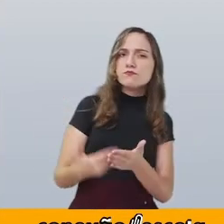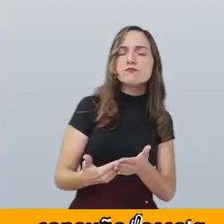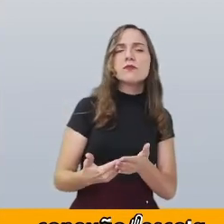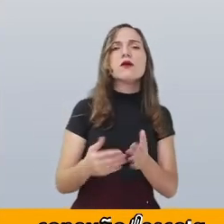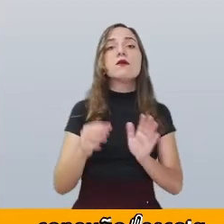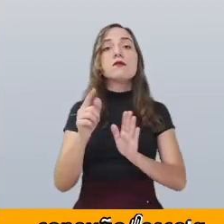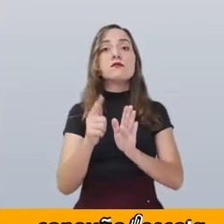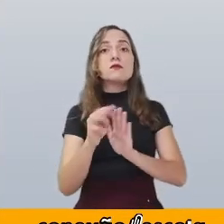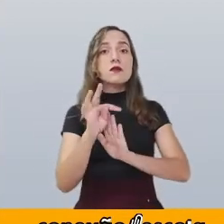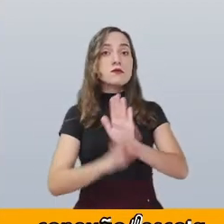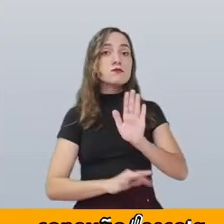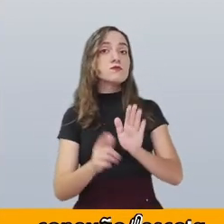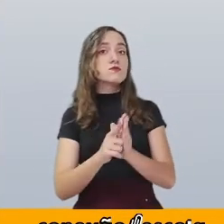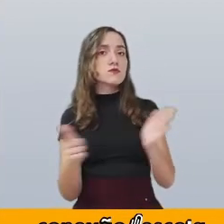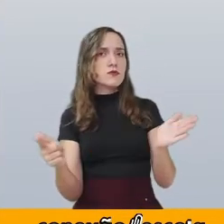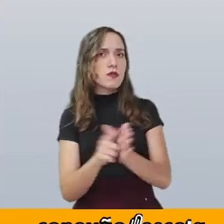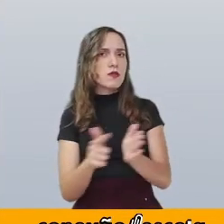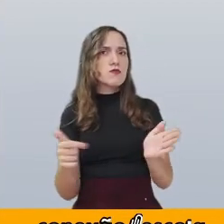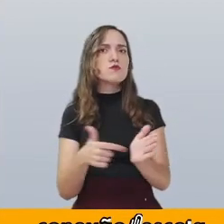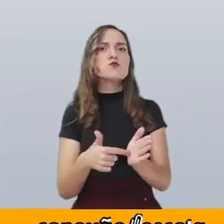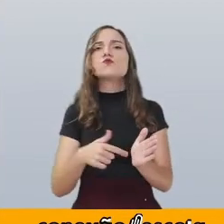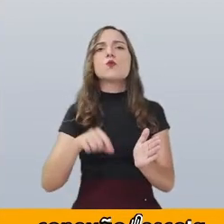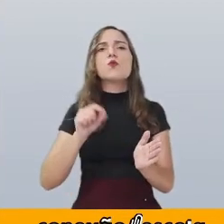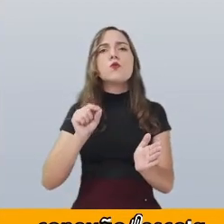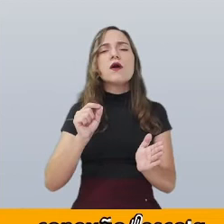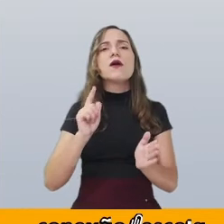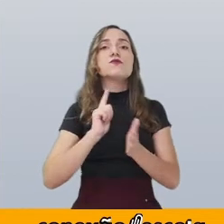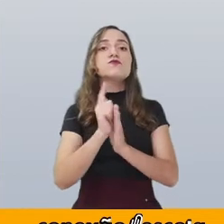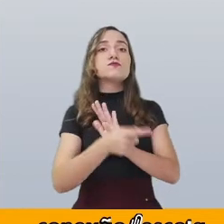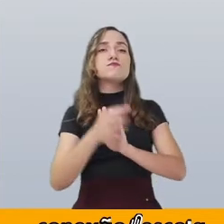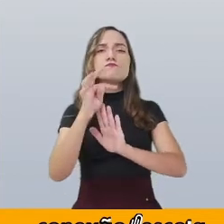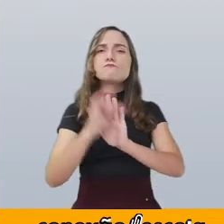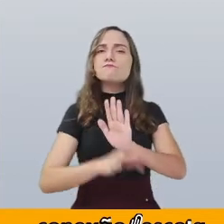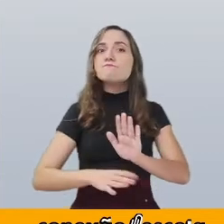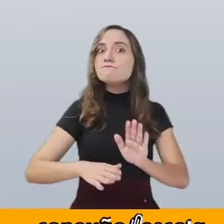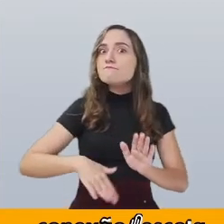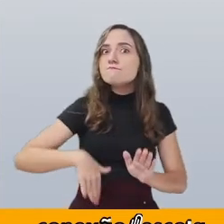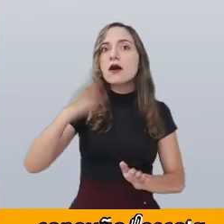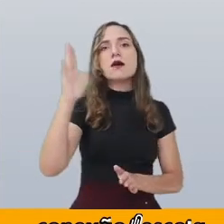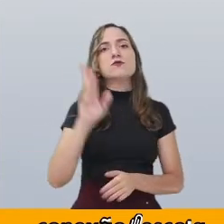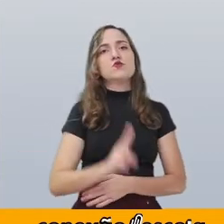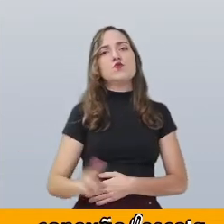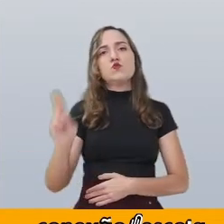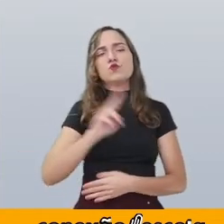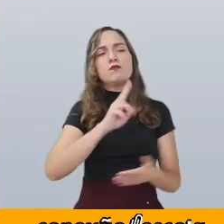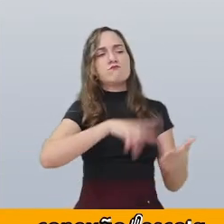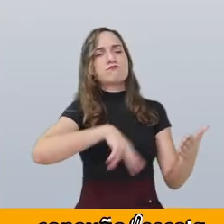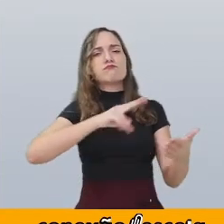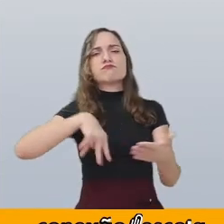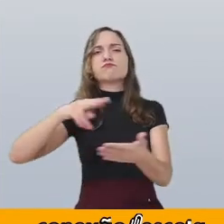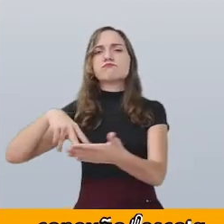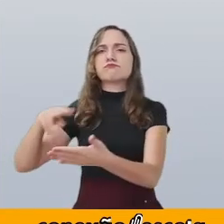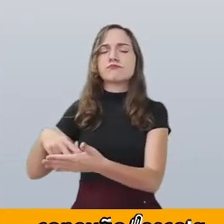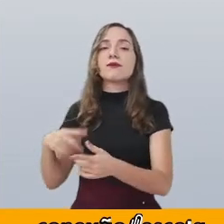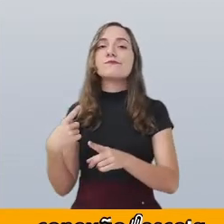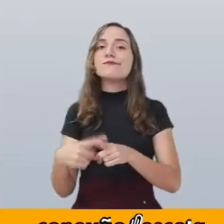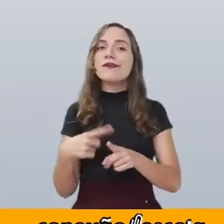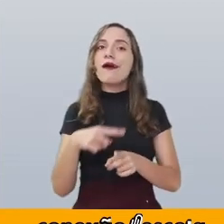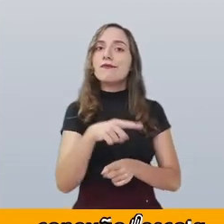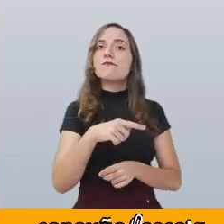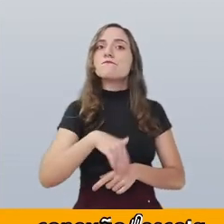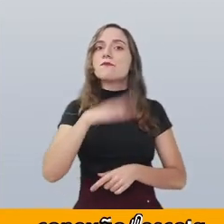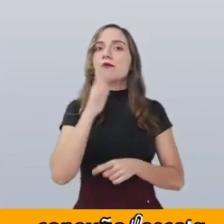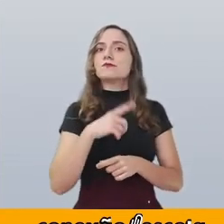jornalístico é provavelmente o gênero textual mais lido, pois possui o